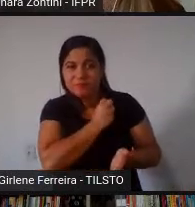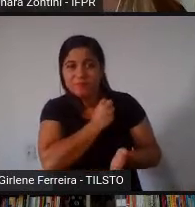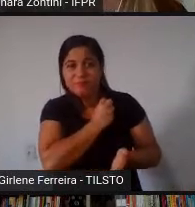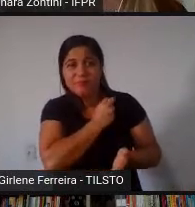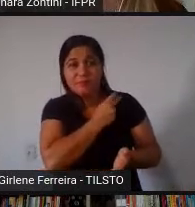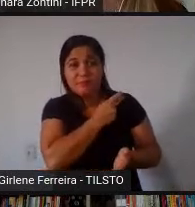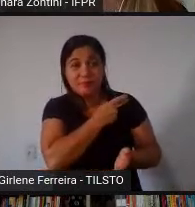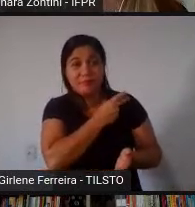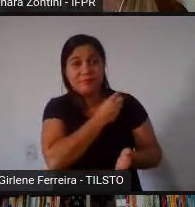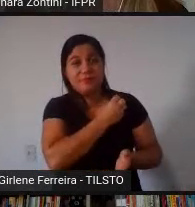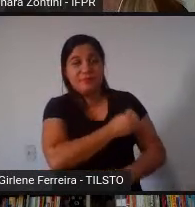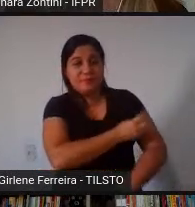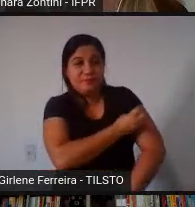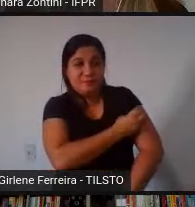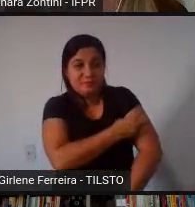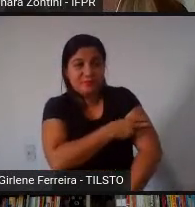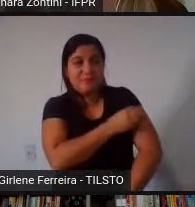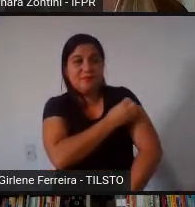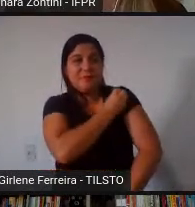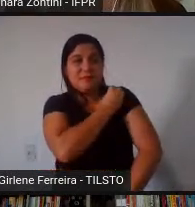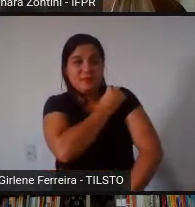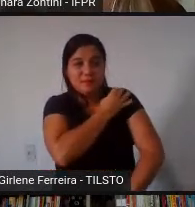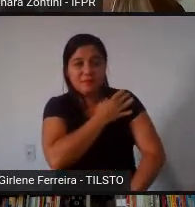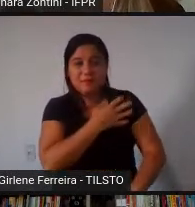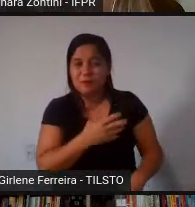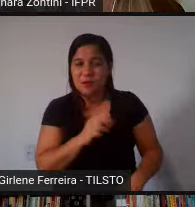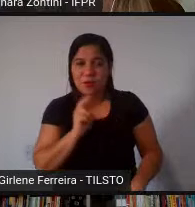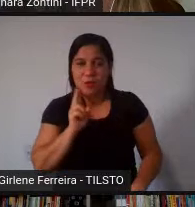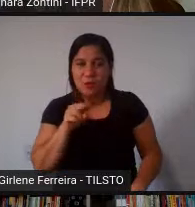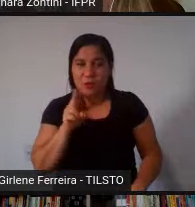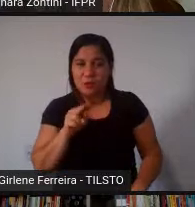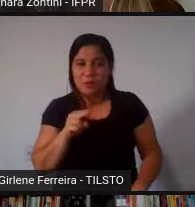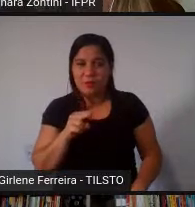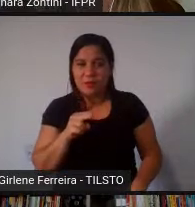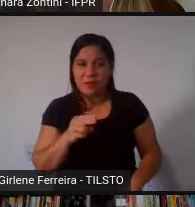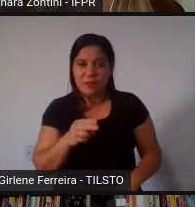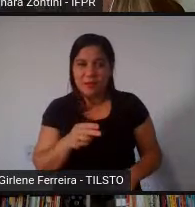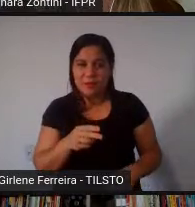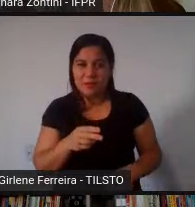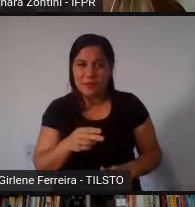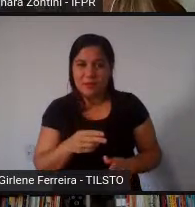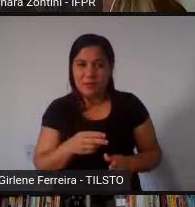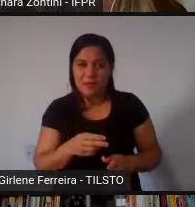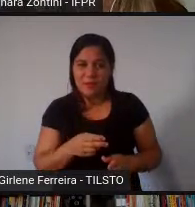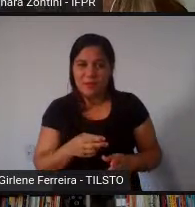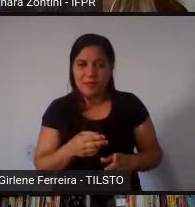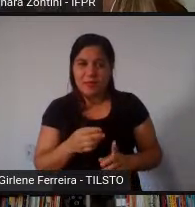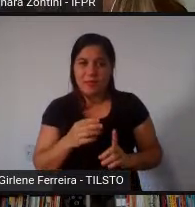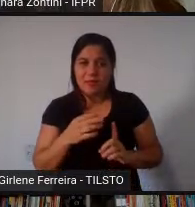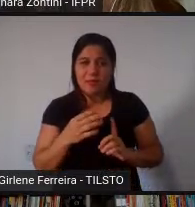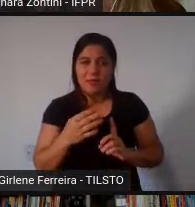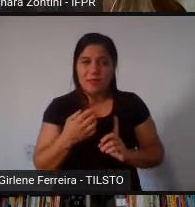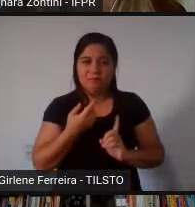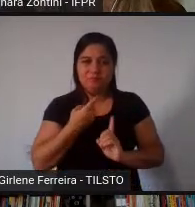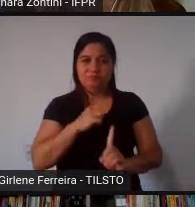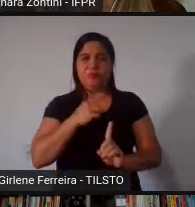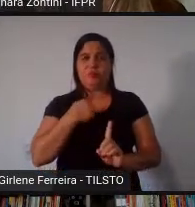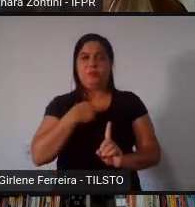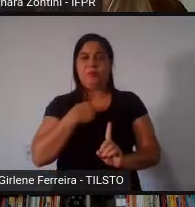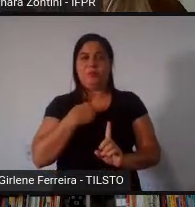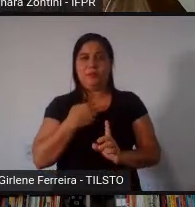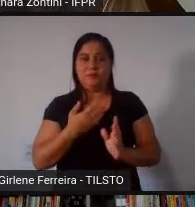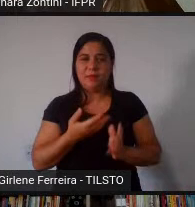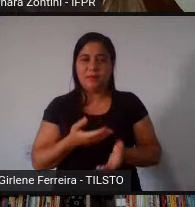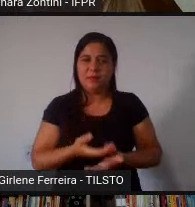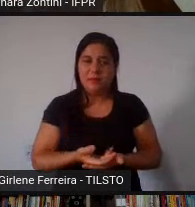isso. Eu acho que foi uma das coisas que eu mais notei a diferença, né? Senti a diferença. E eu acho